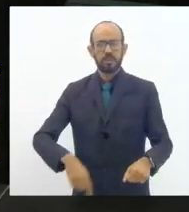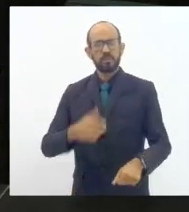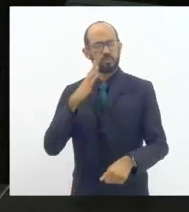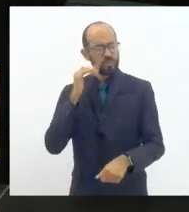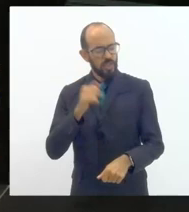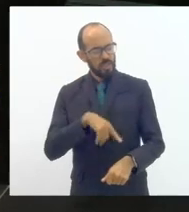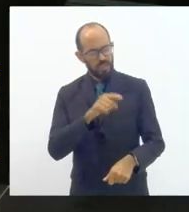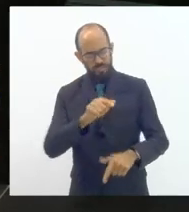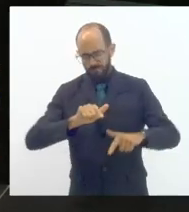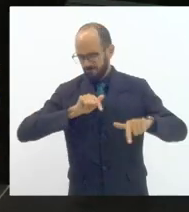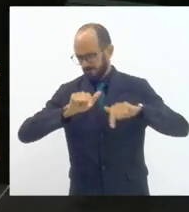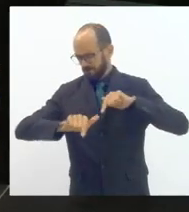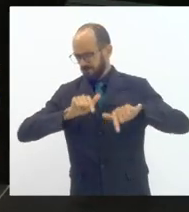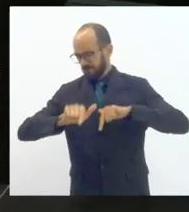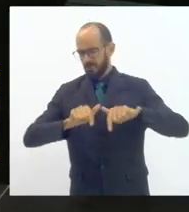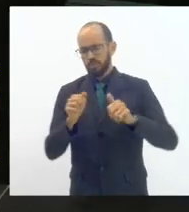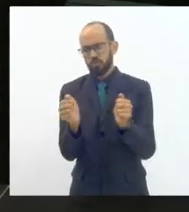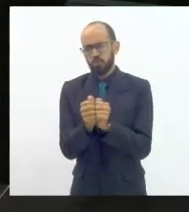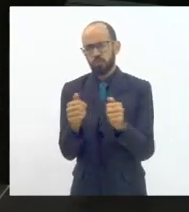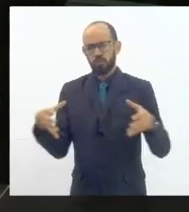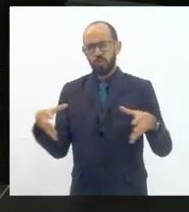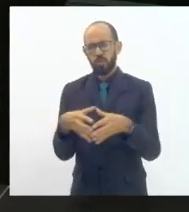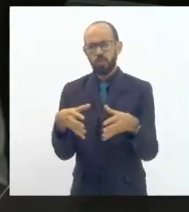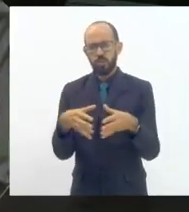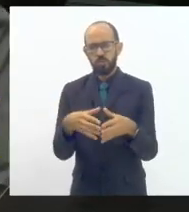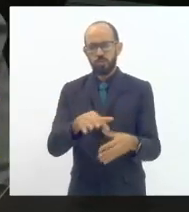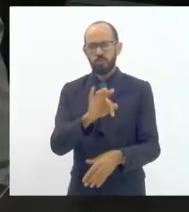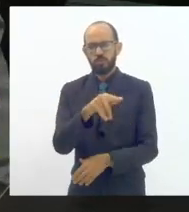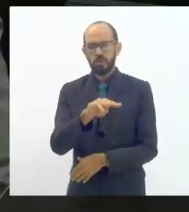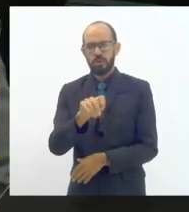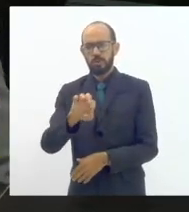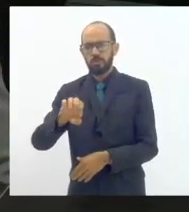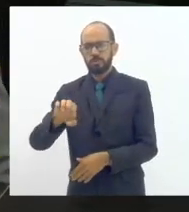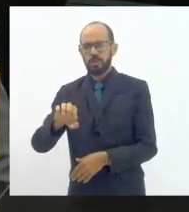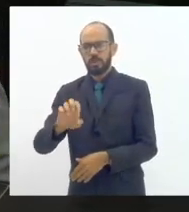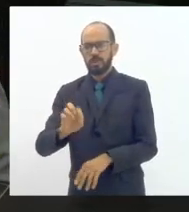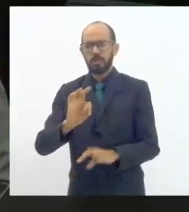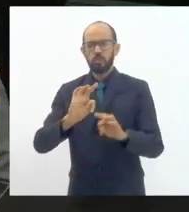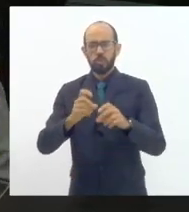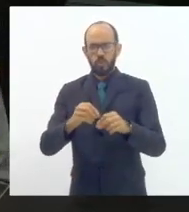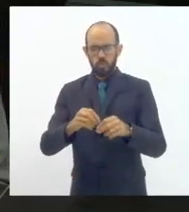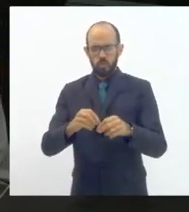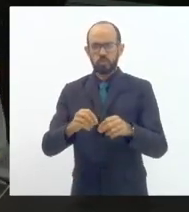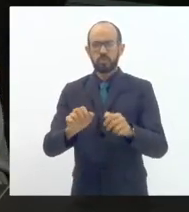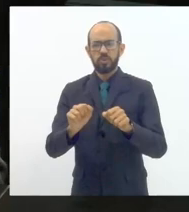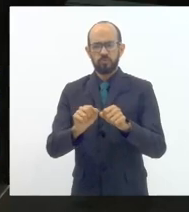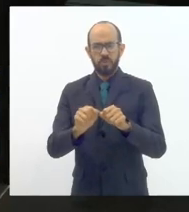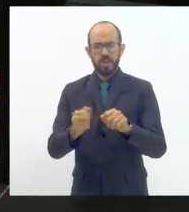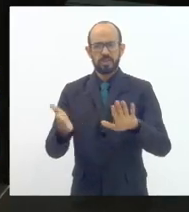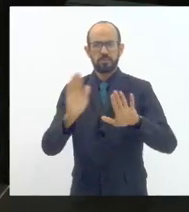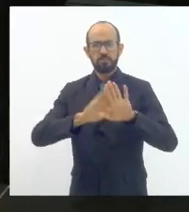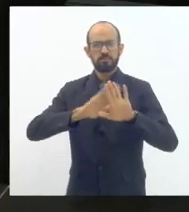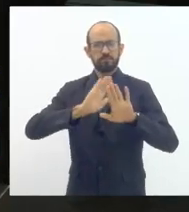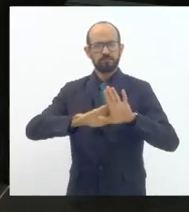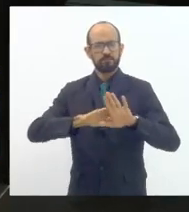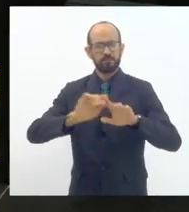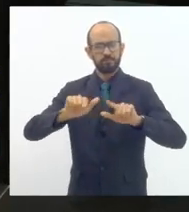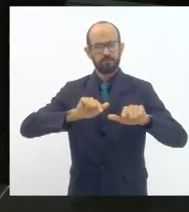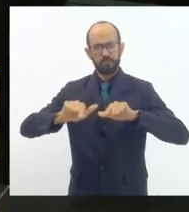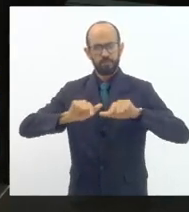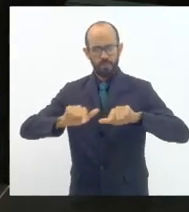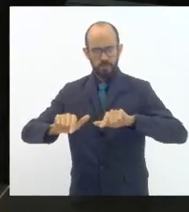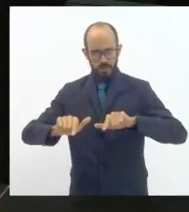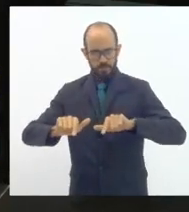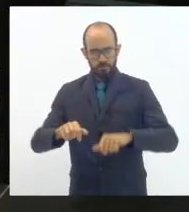ele se dedica junto com o Timaço, Felipe, todo o time que faz acontecer nos bastidores, Vera e todo